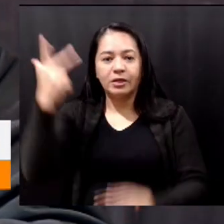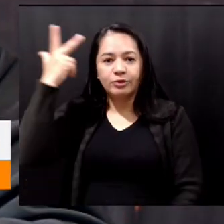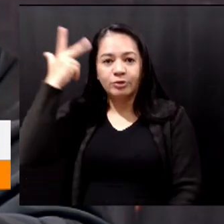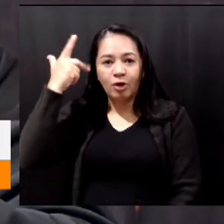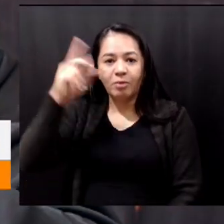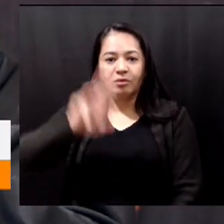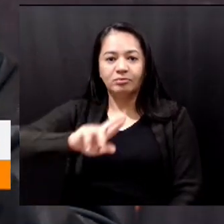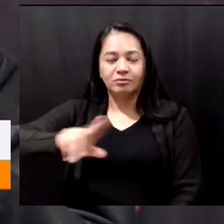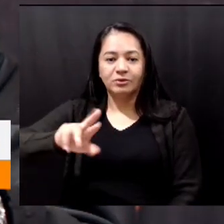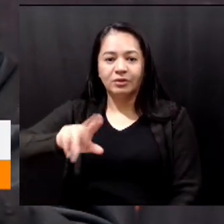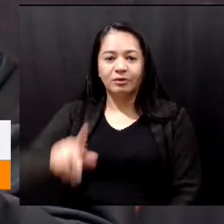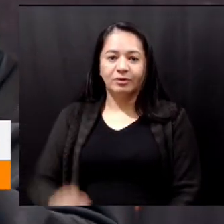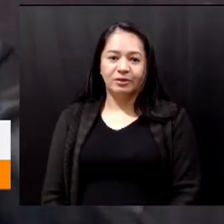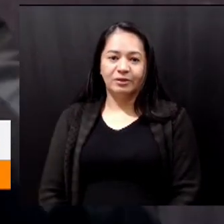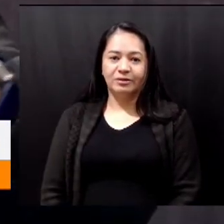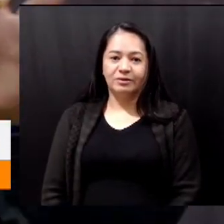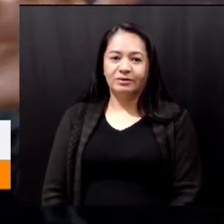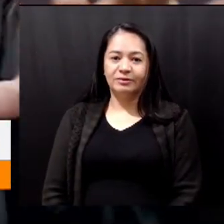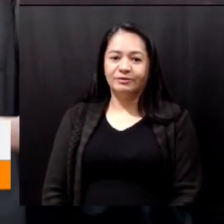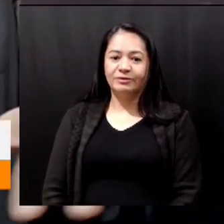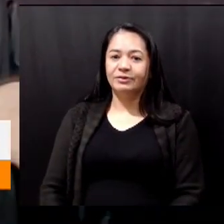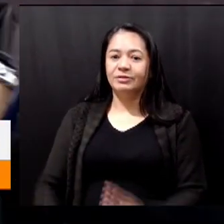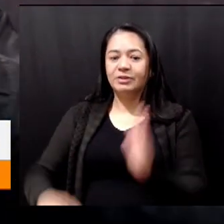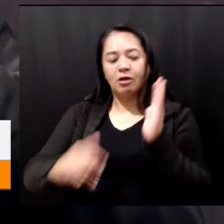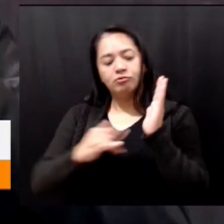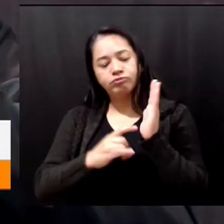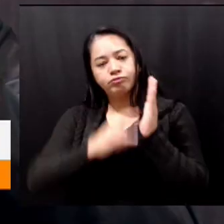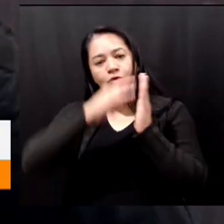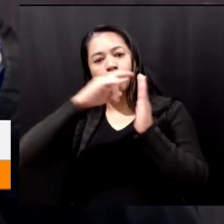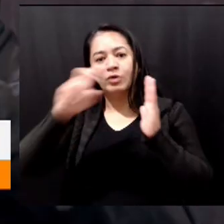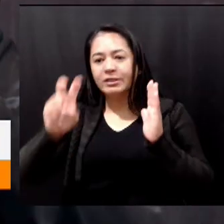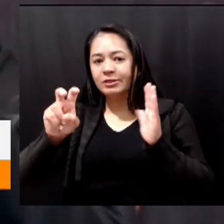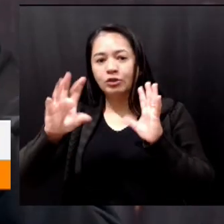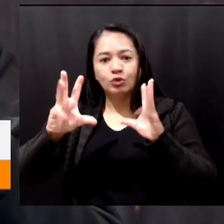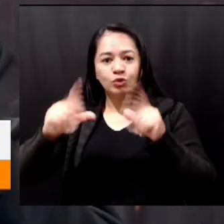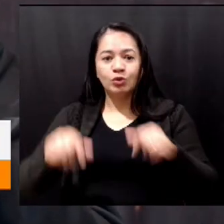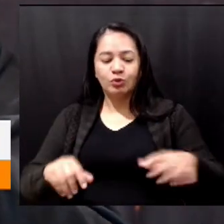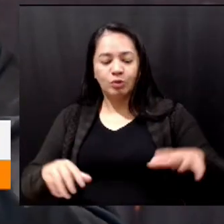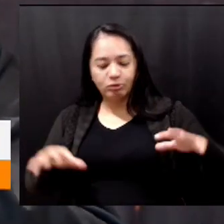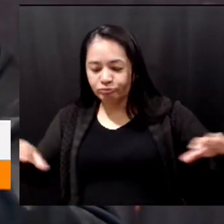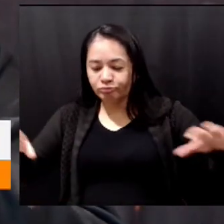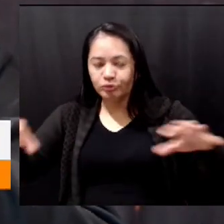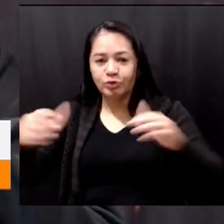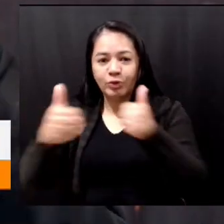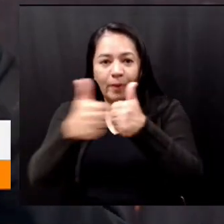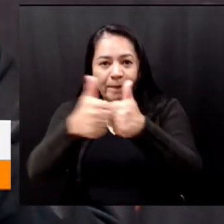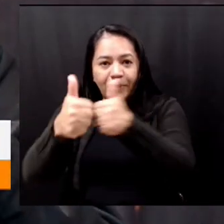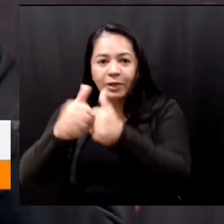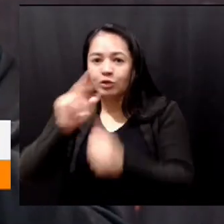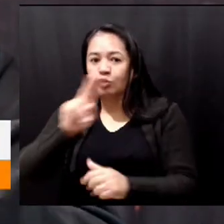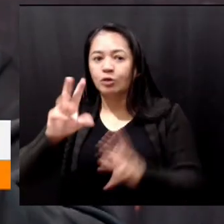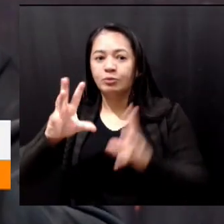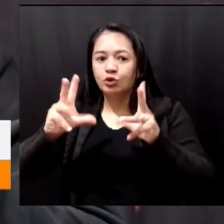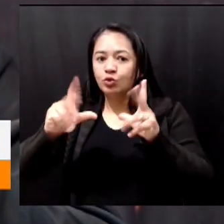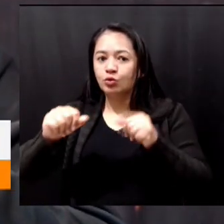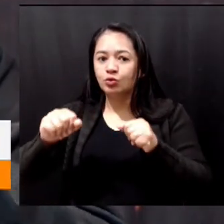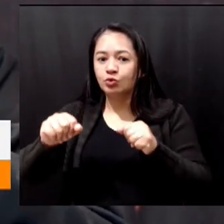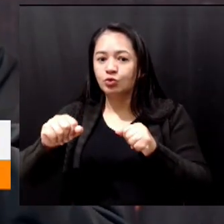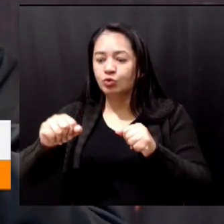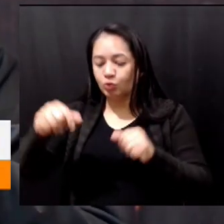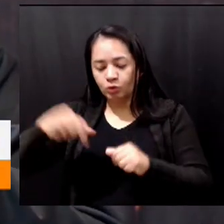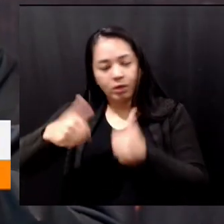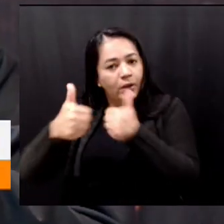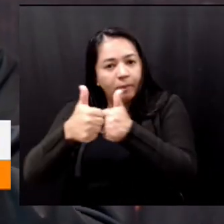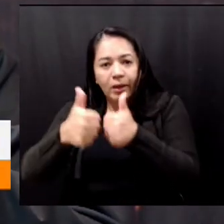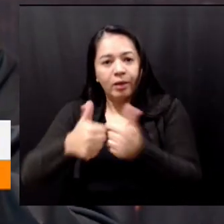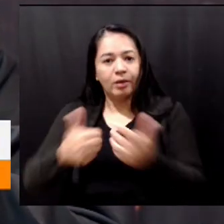mesma coisa, a CIT, todos aqui do nosso entorno. Esses nomes que eu estou falando não é coisa de muito longe, é tudo daqui. E aí o